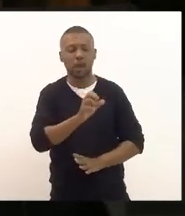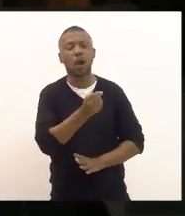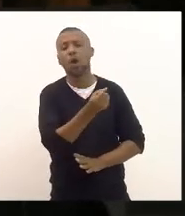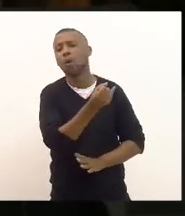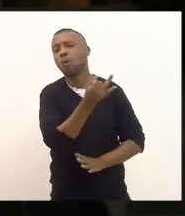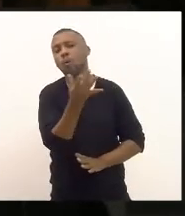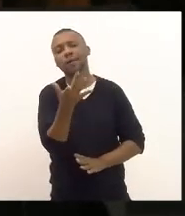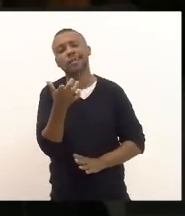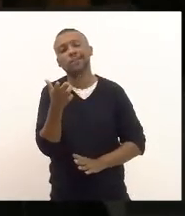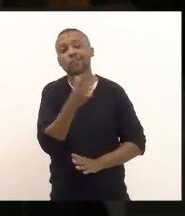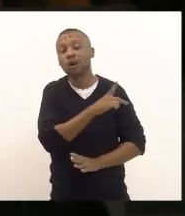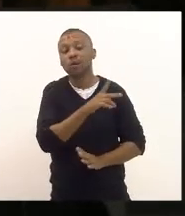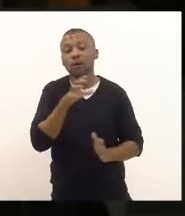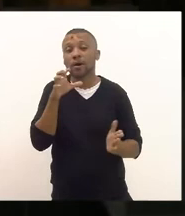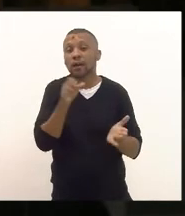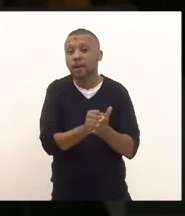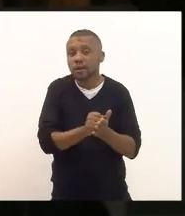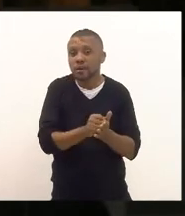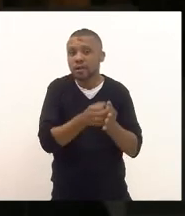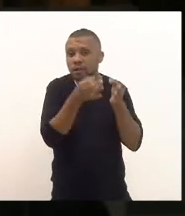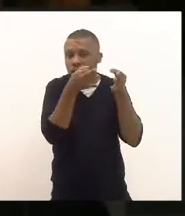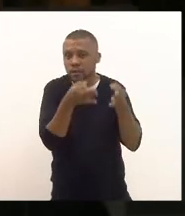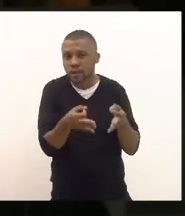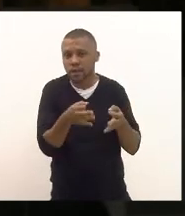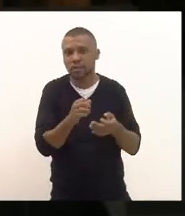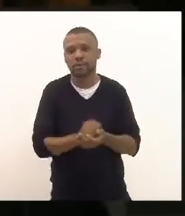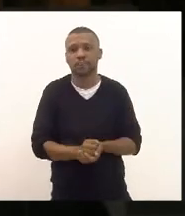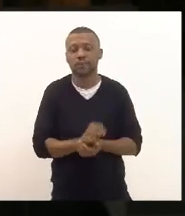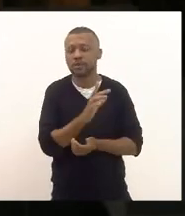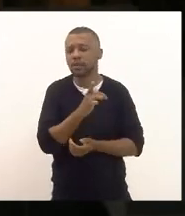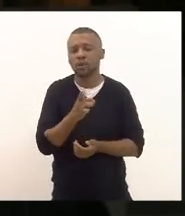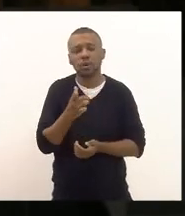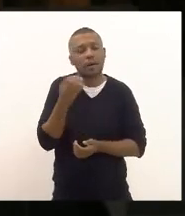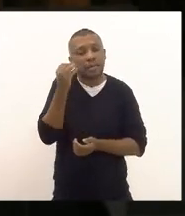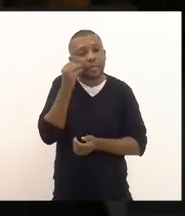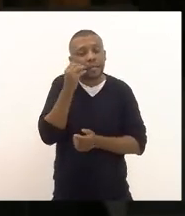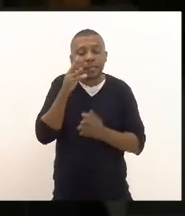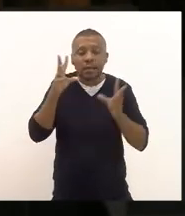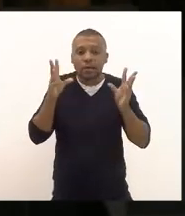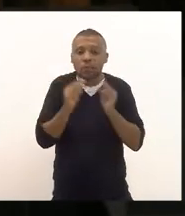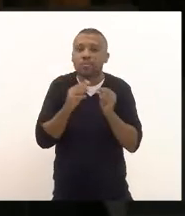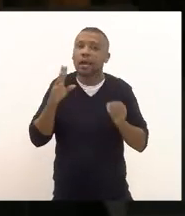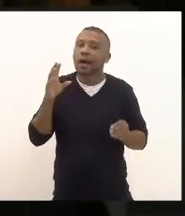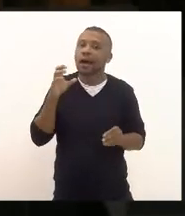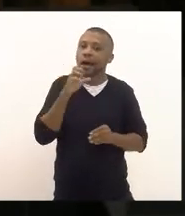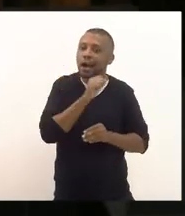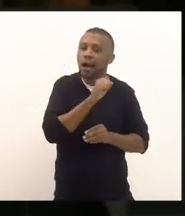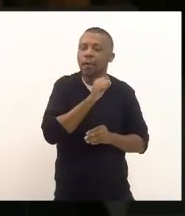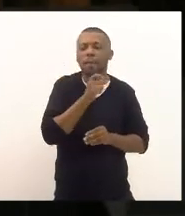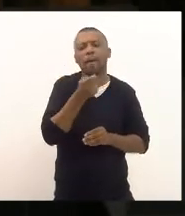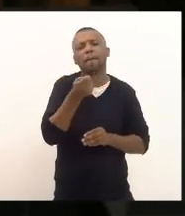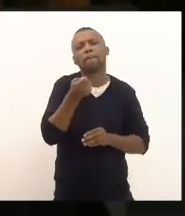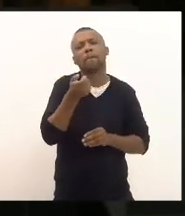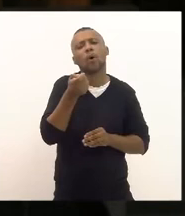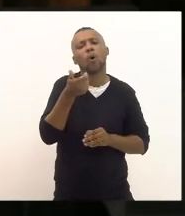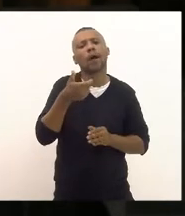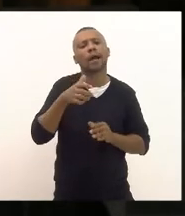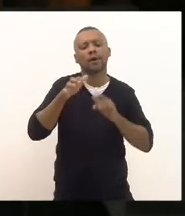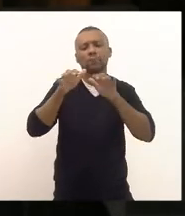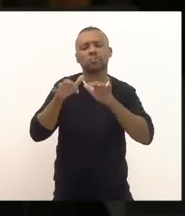foram efetivados e eu procurei cê cirúrgico e fazer muito poucas